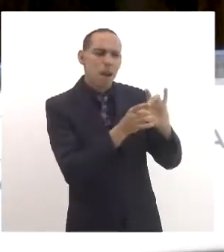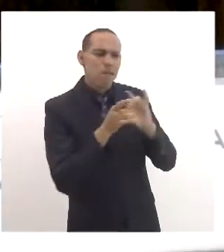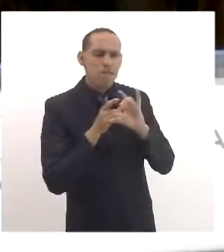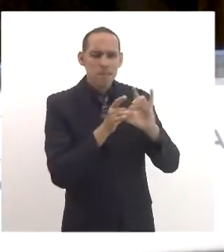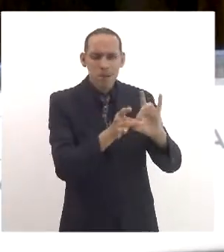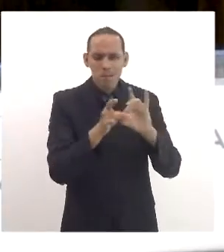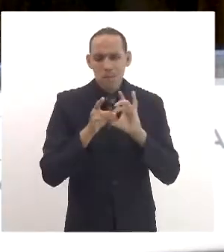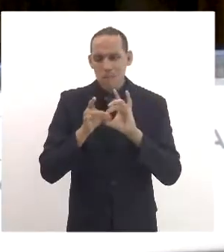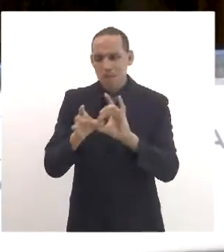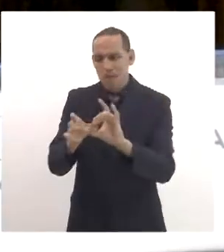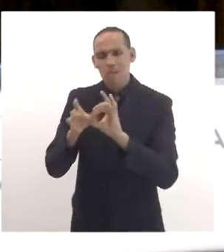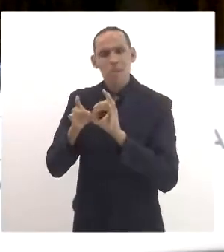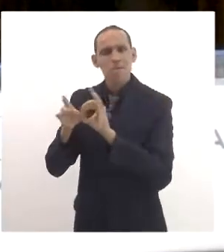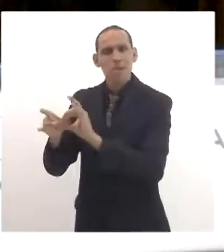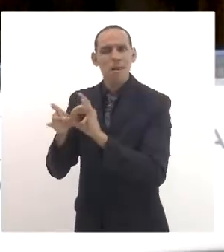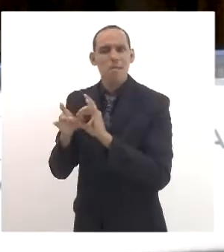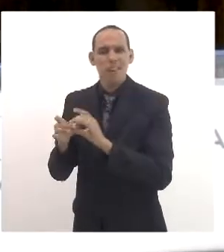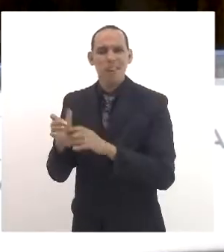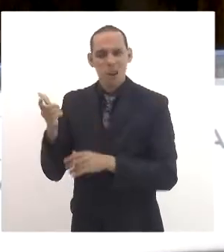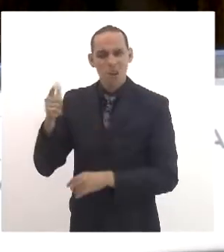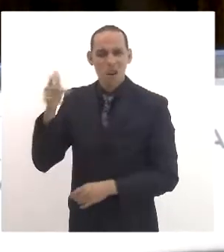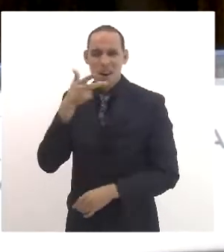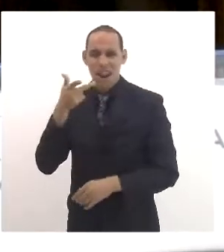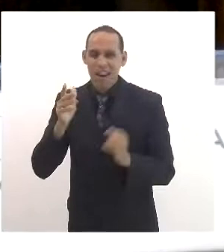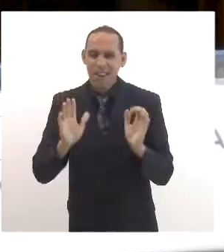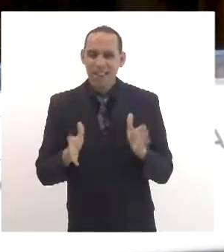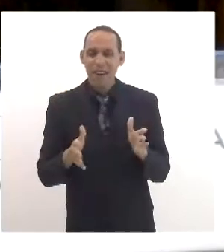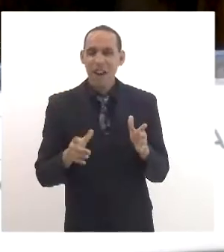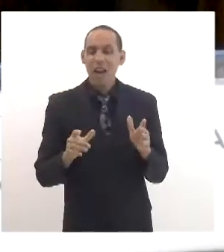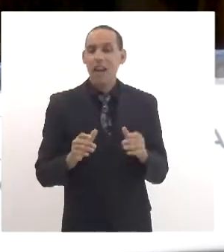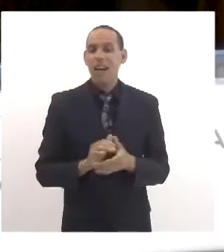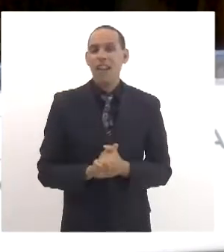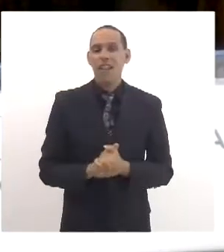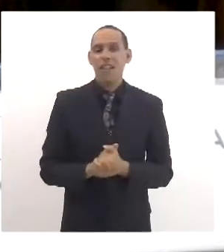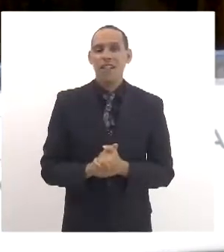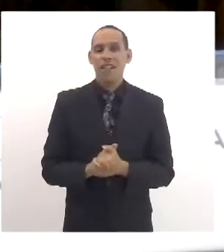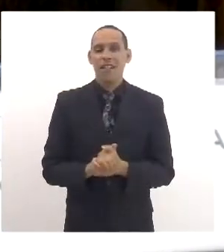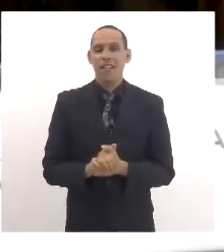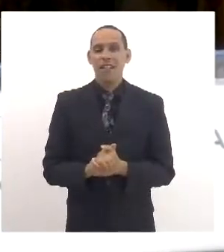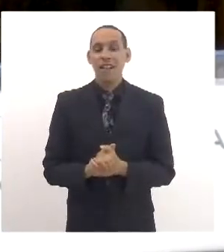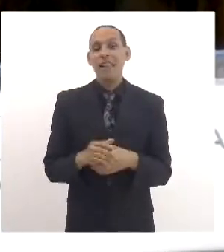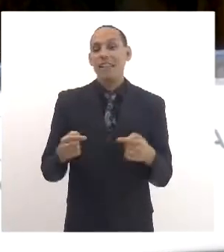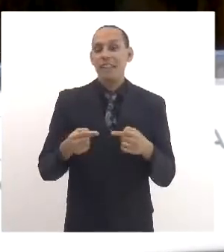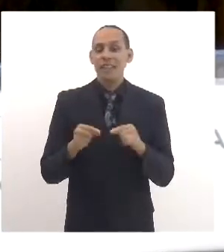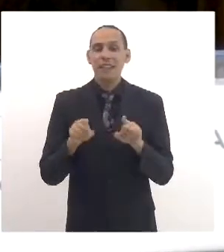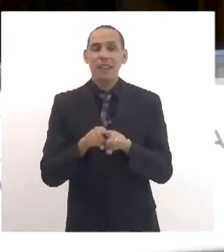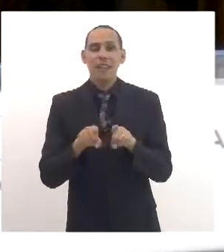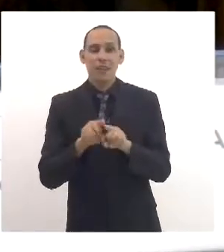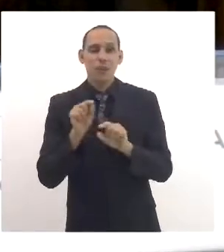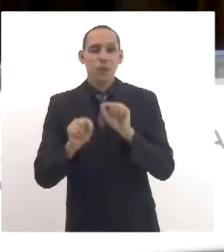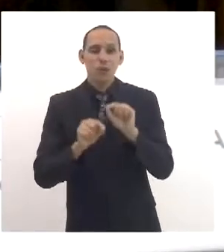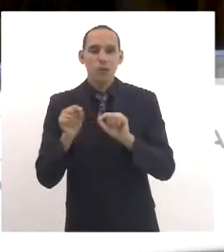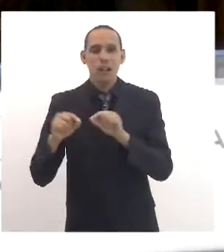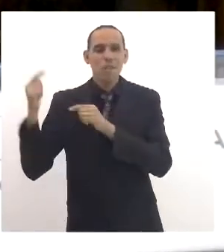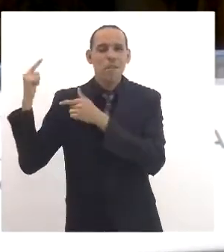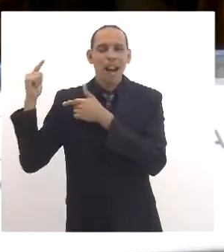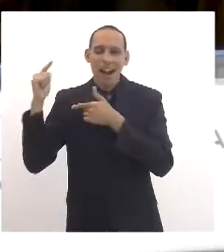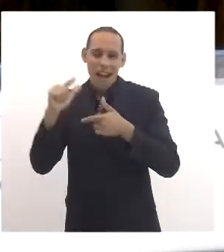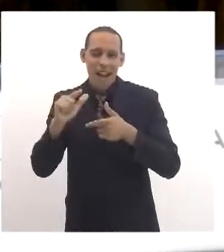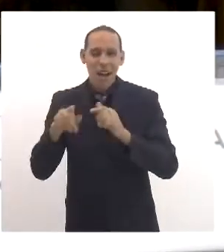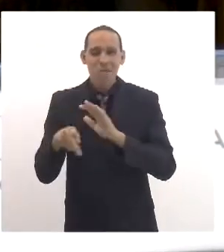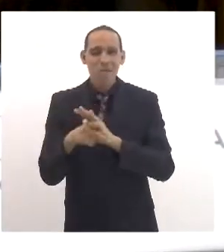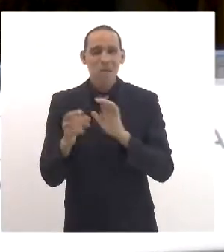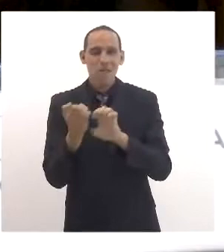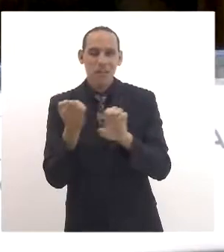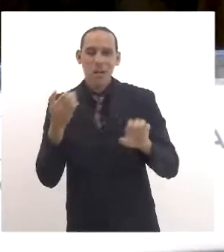aqui já mencionados. Algo que, em parte, tem a ver também com a tradição da melhor